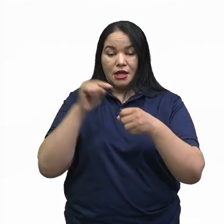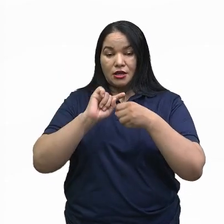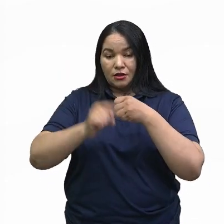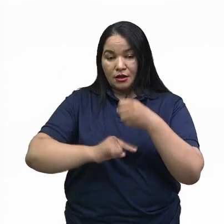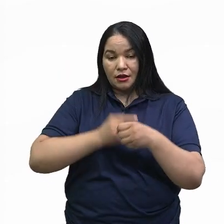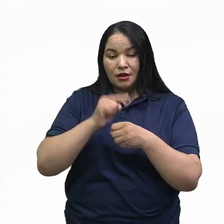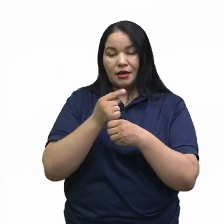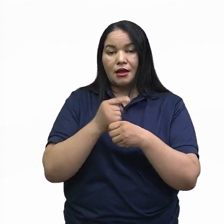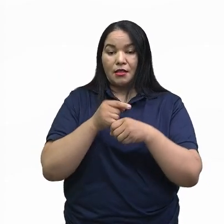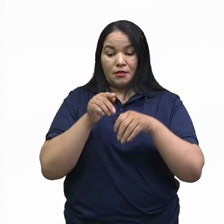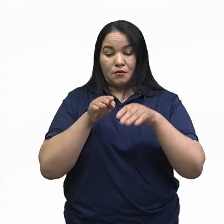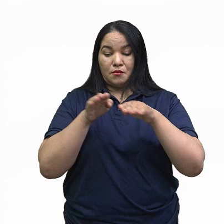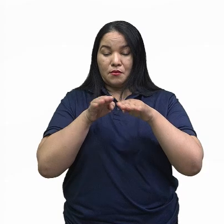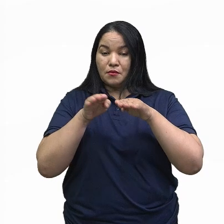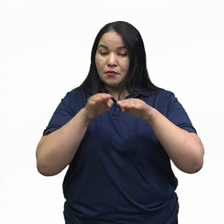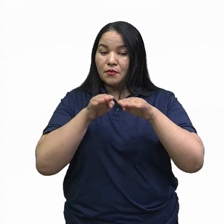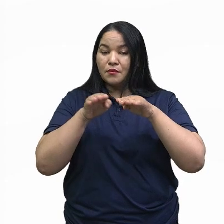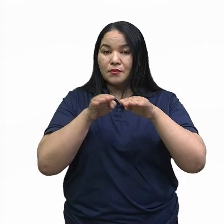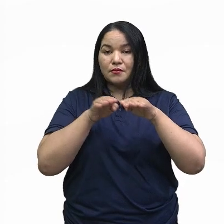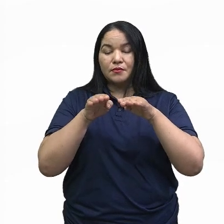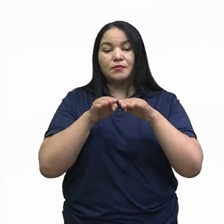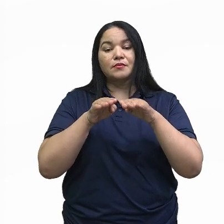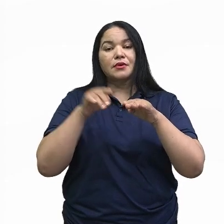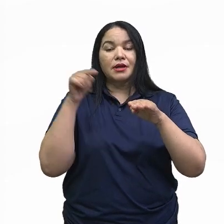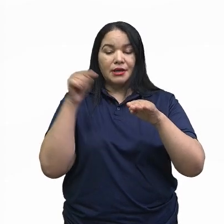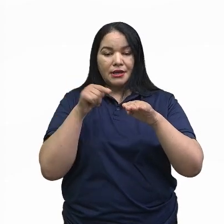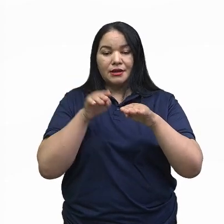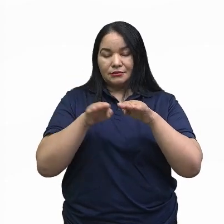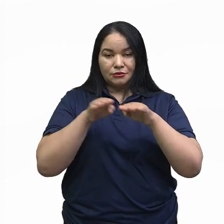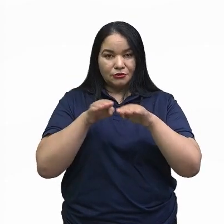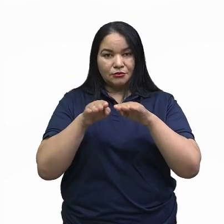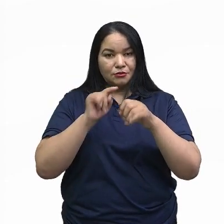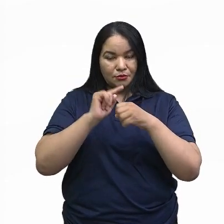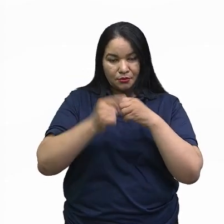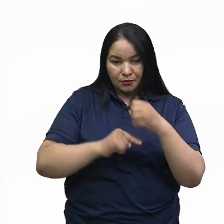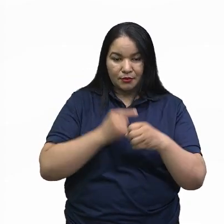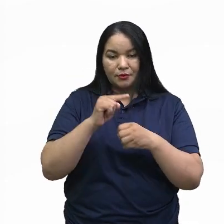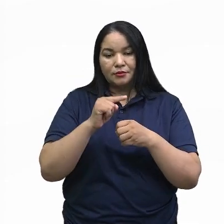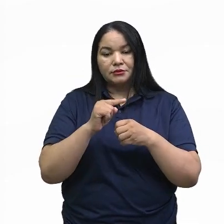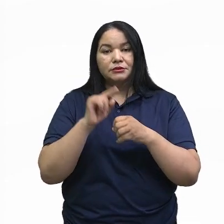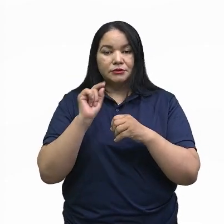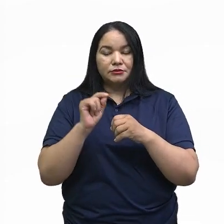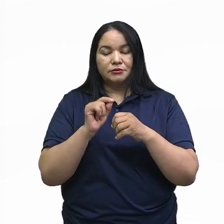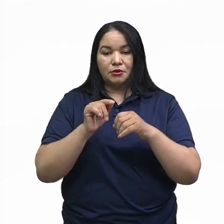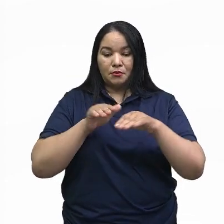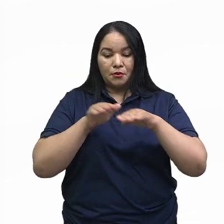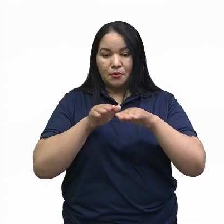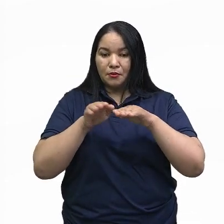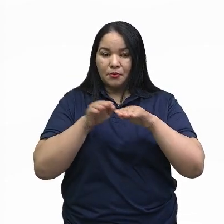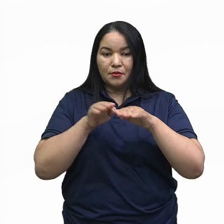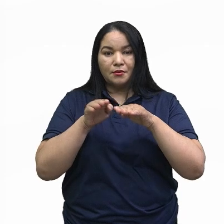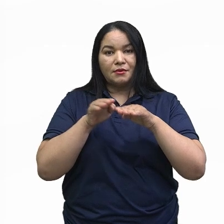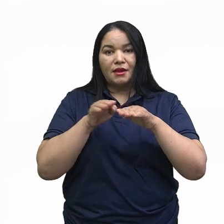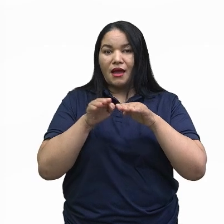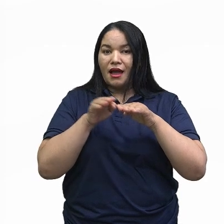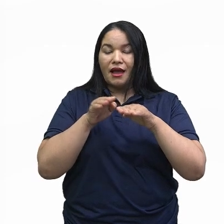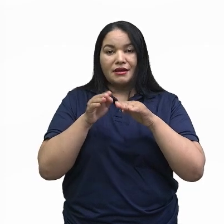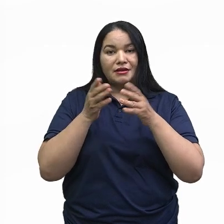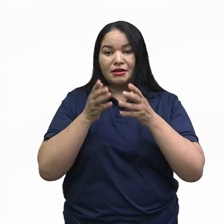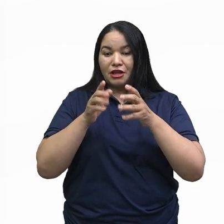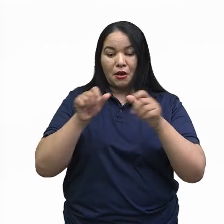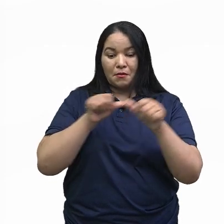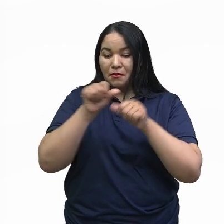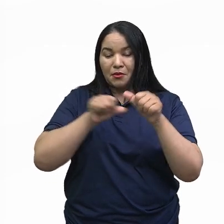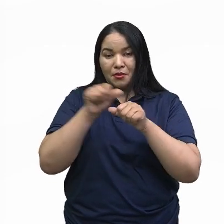E aí é o que a gente chama de instabilidade atômica, né? Então, ele é instável, ele está doido para se transformar